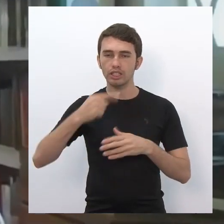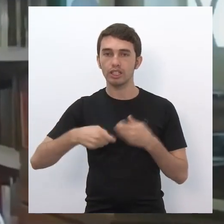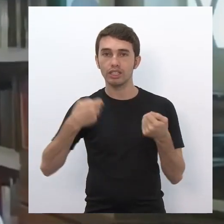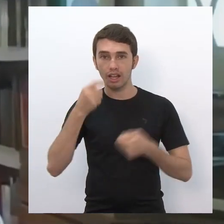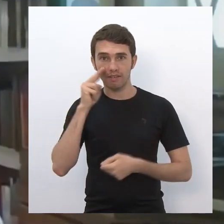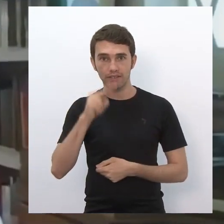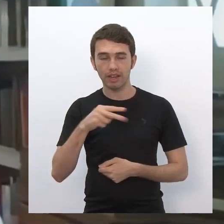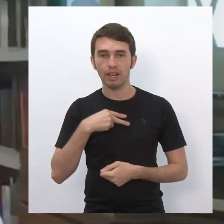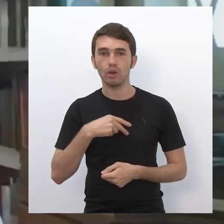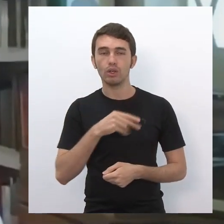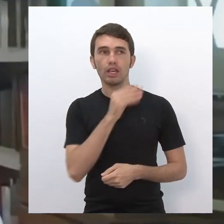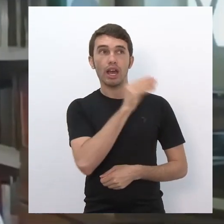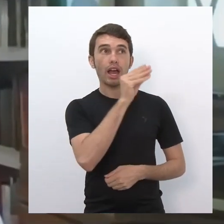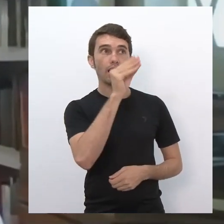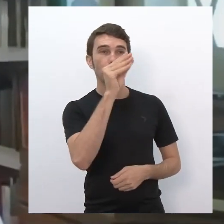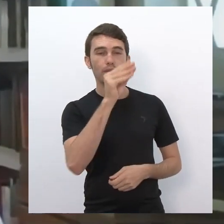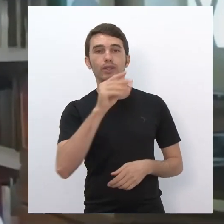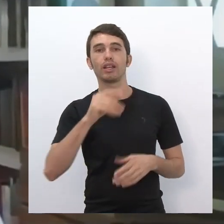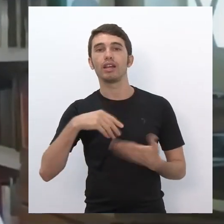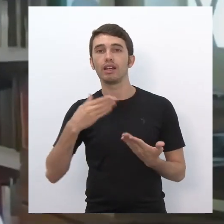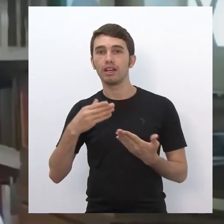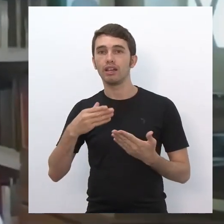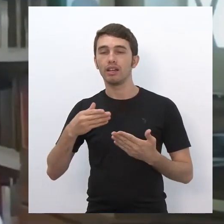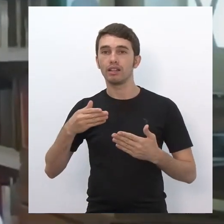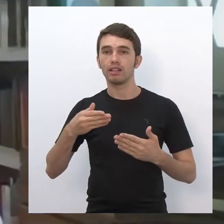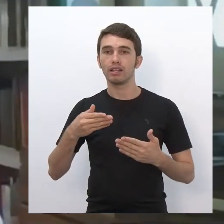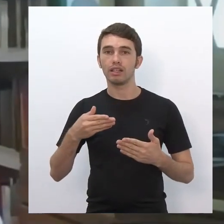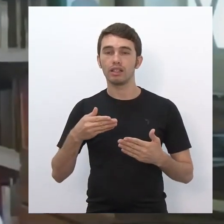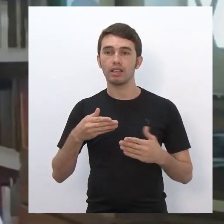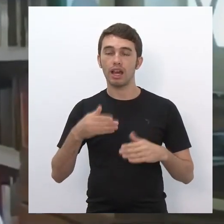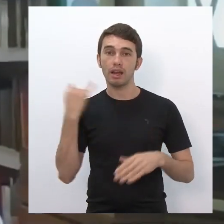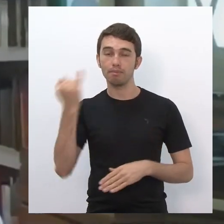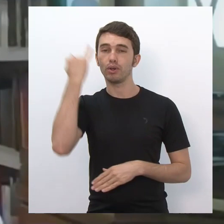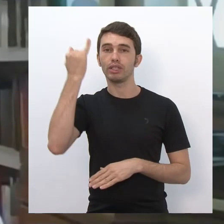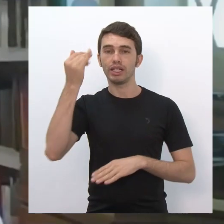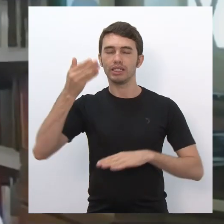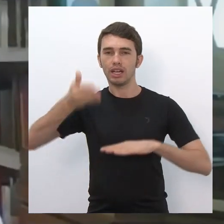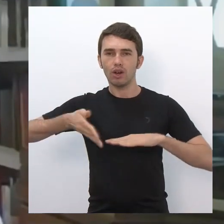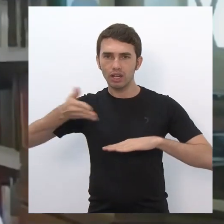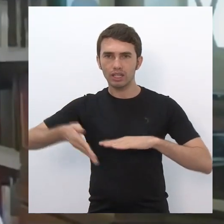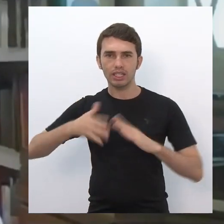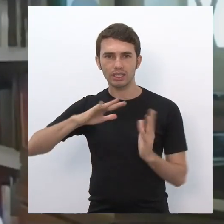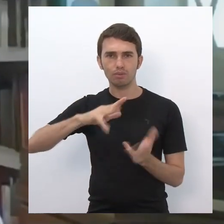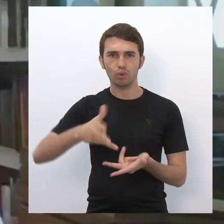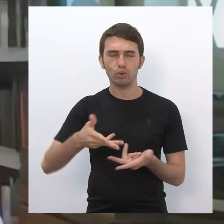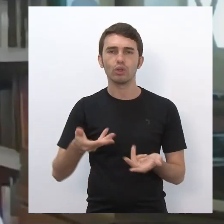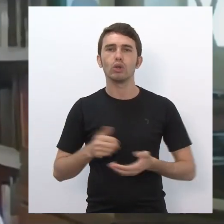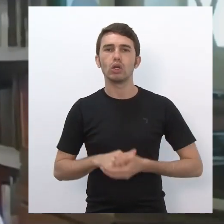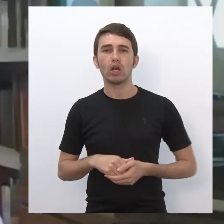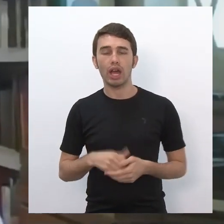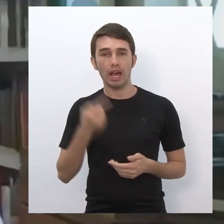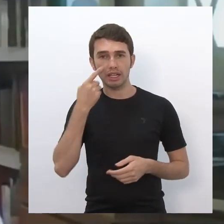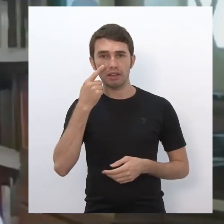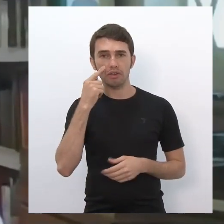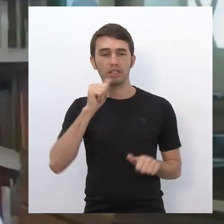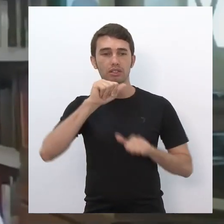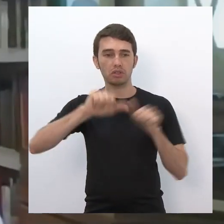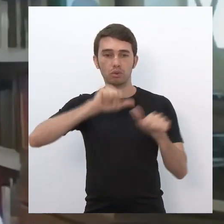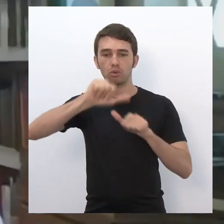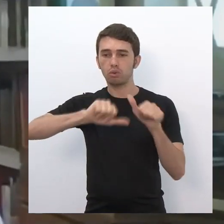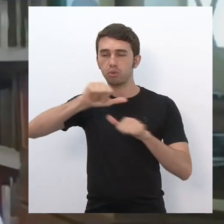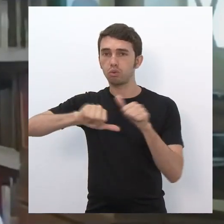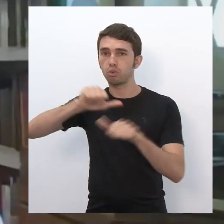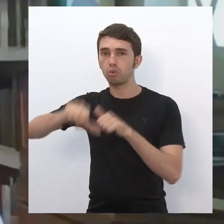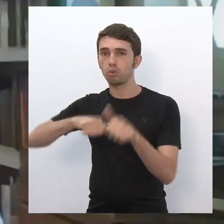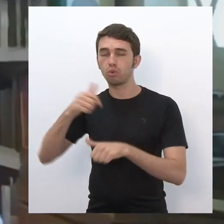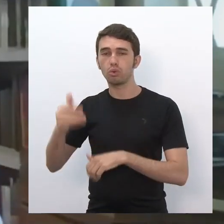se transformando, a essência é mantida, mas a presença da biblioteca pública está se transformando muito